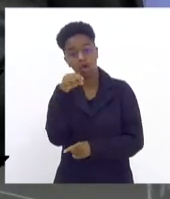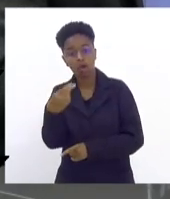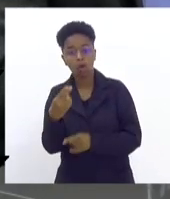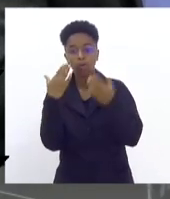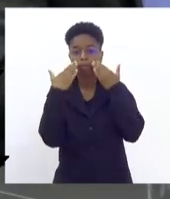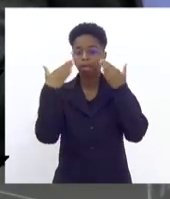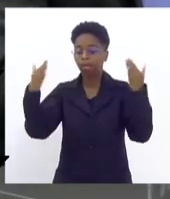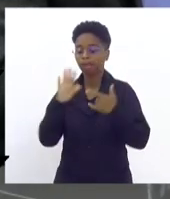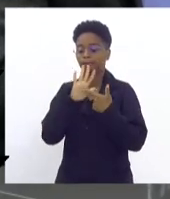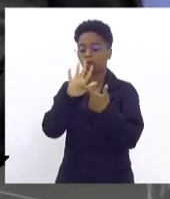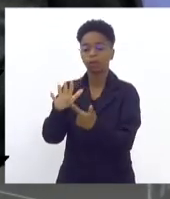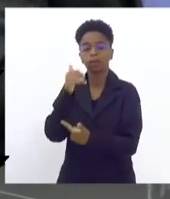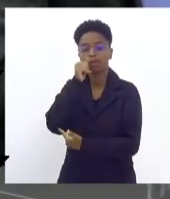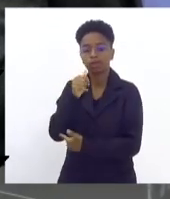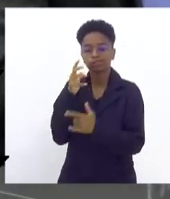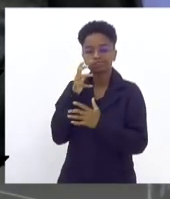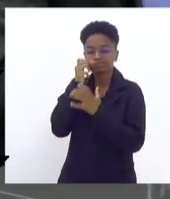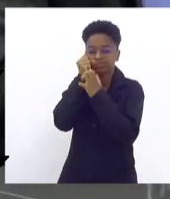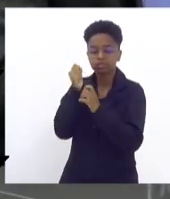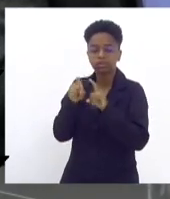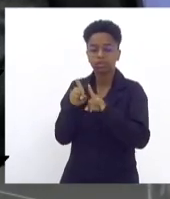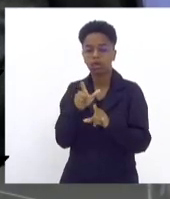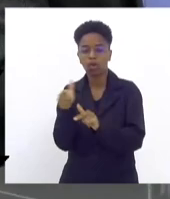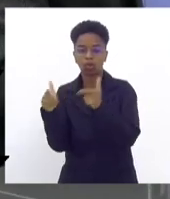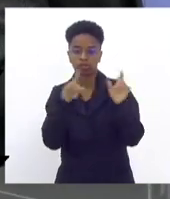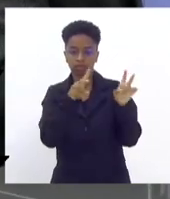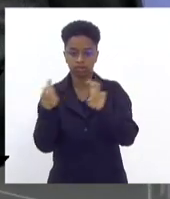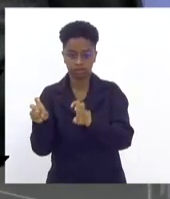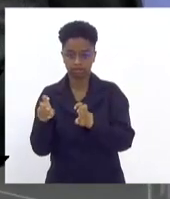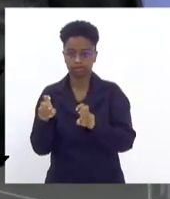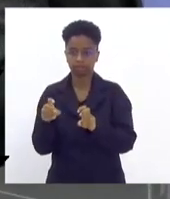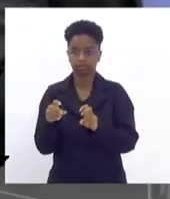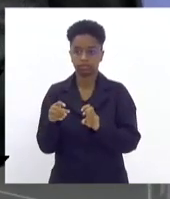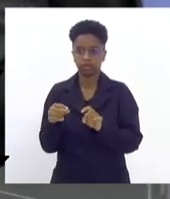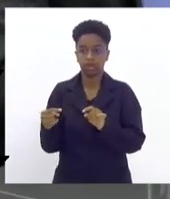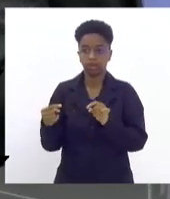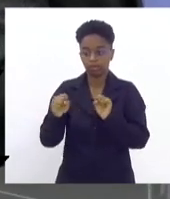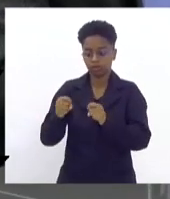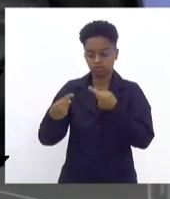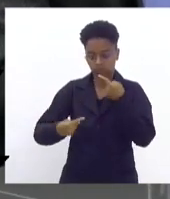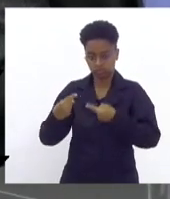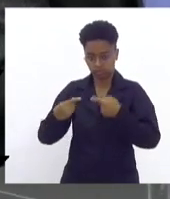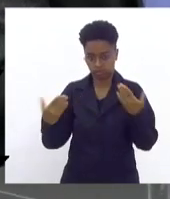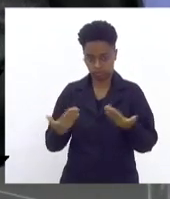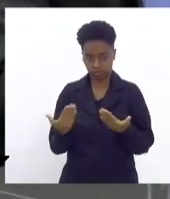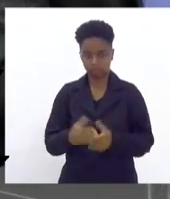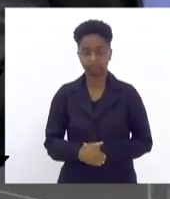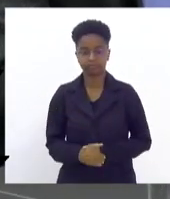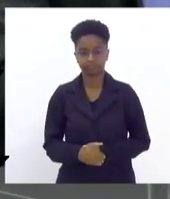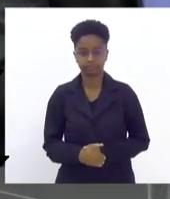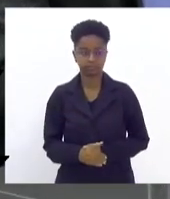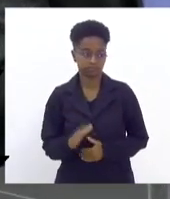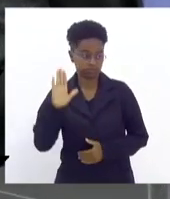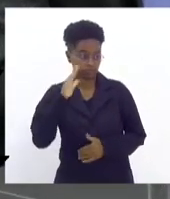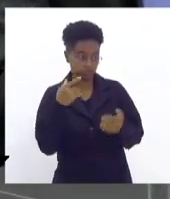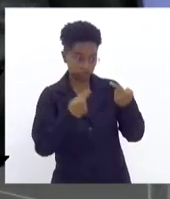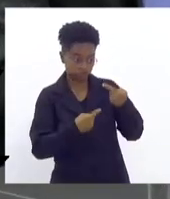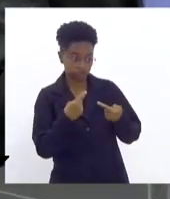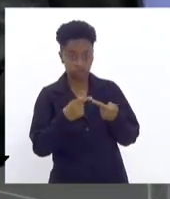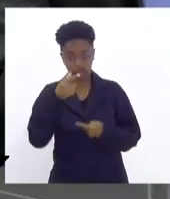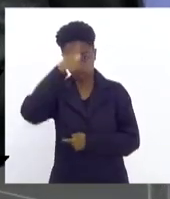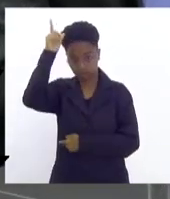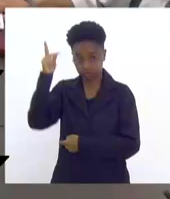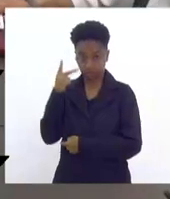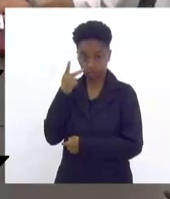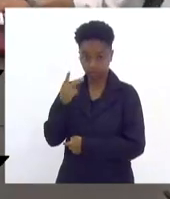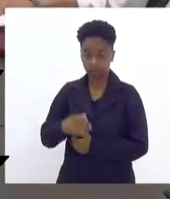mulheres a situação de constrangimento e dá outras providências. Meu parecer é pela constitucionalidade em discussão. Para discutir. Para discutir. Para discutir, deputado Luiz Paulo, deputado Carlos